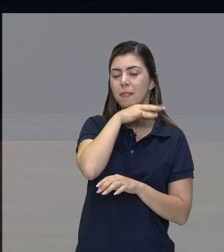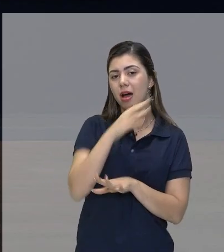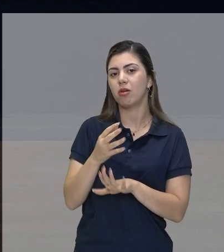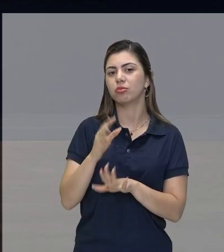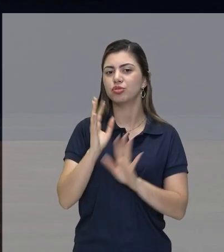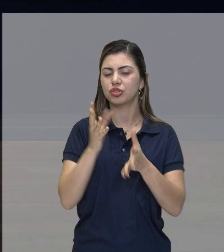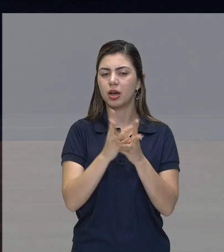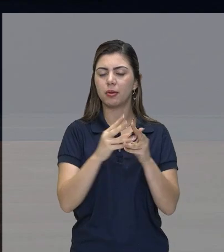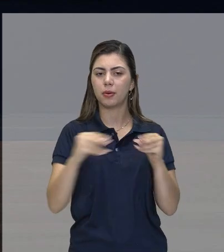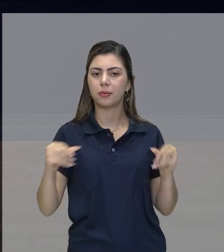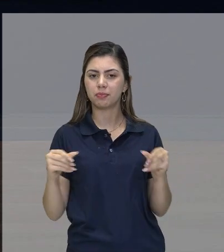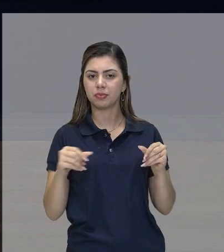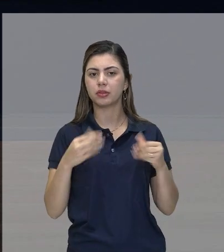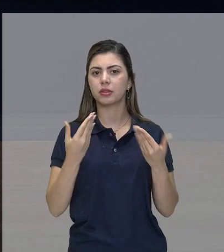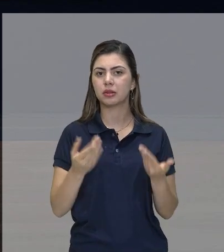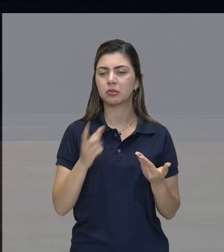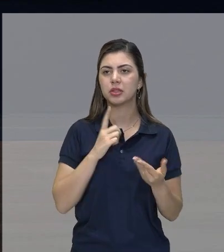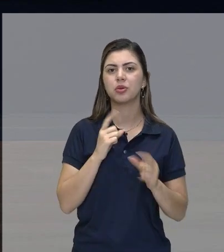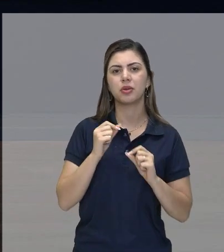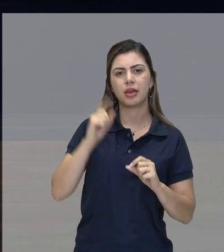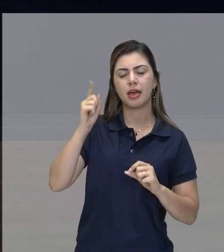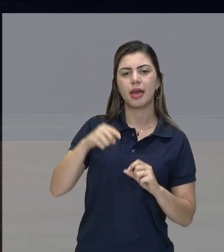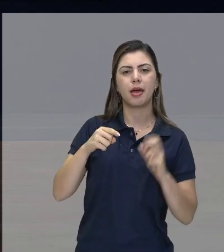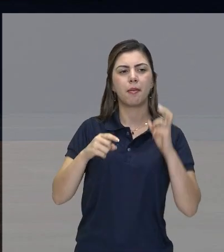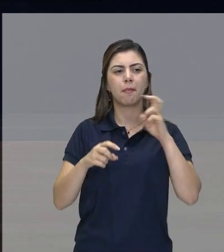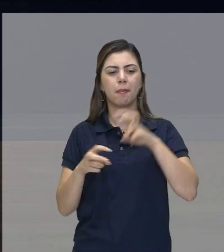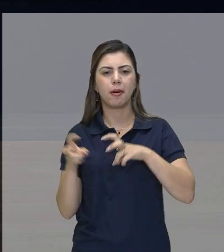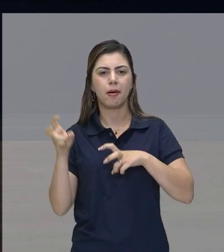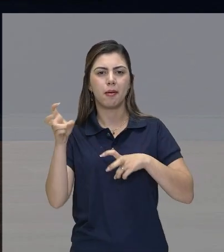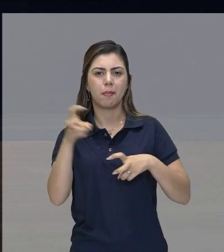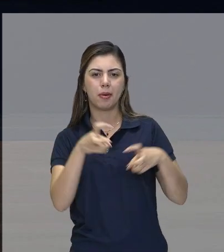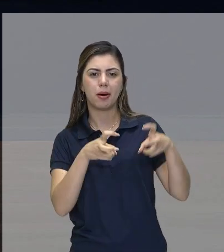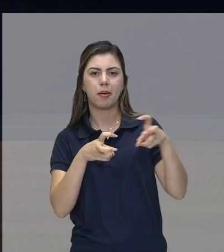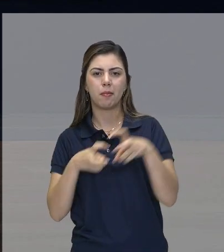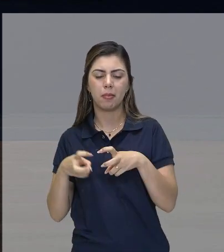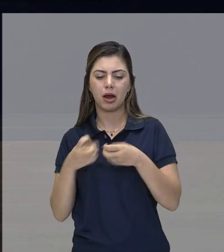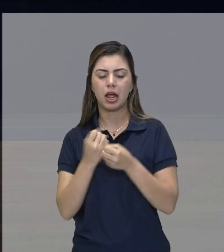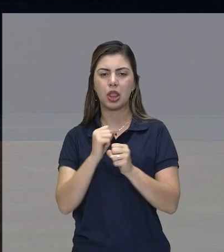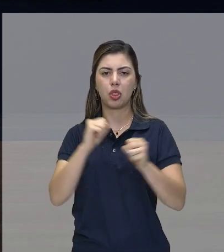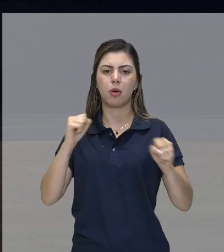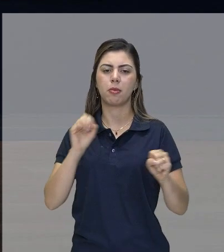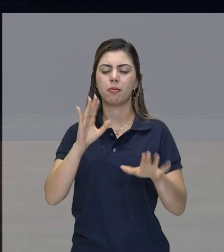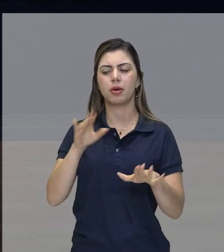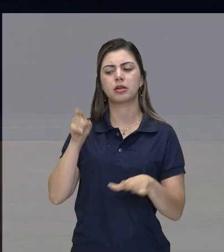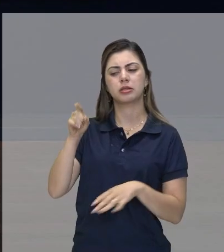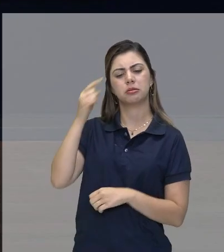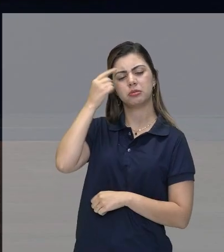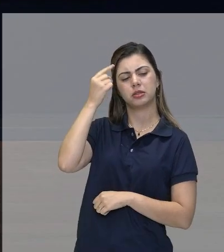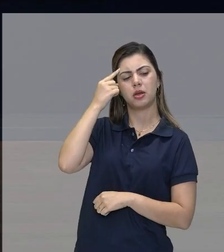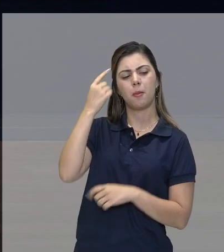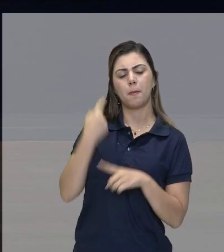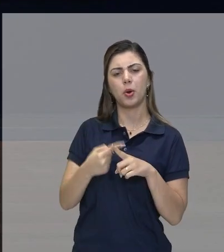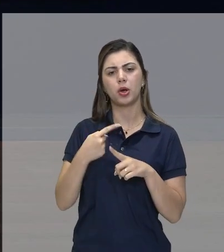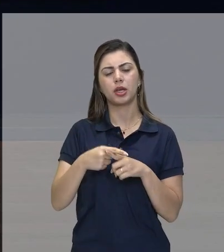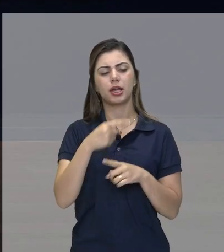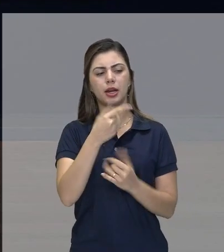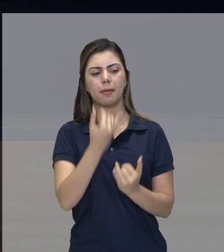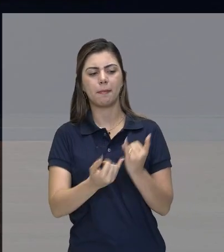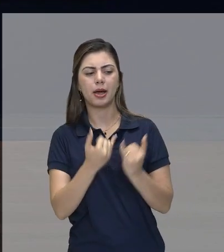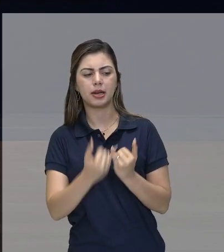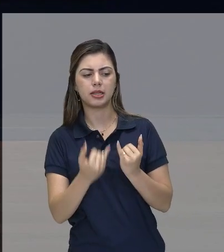como o megatério, né, uma preguiça gigante, que o fizeram questionar por que espécies semelhantes existiam